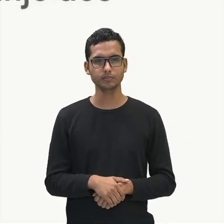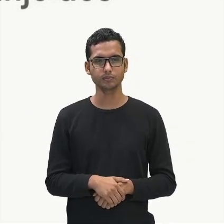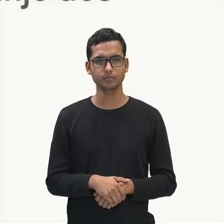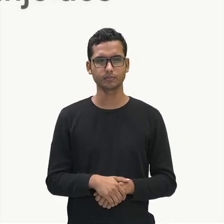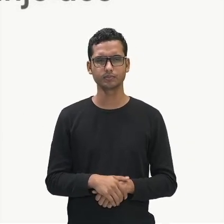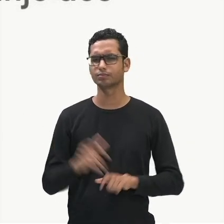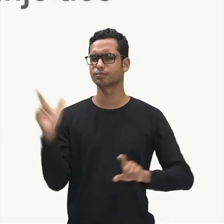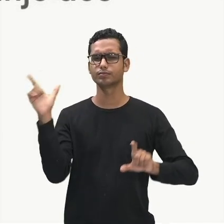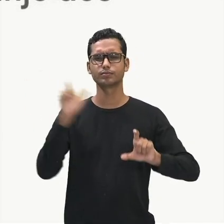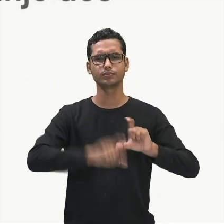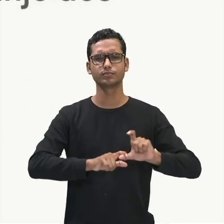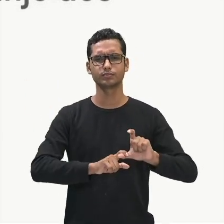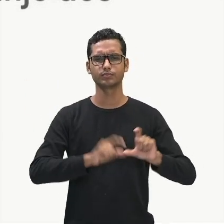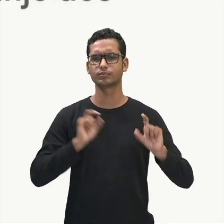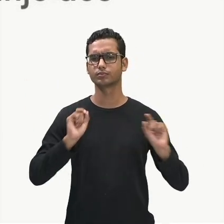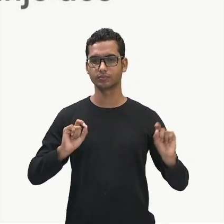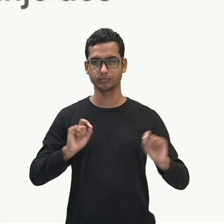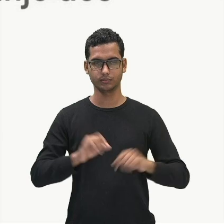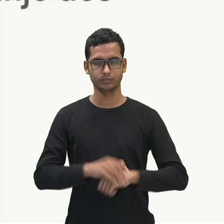depende de.